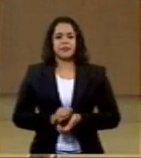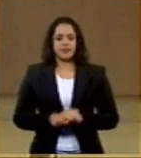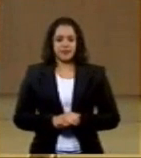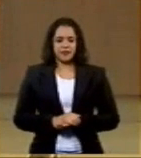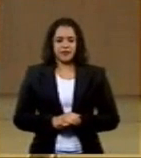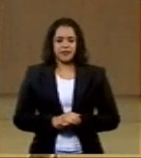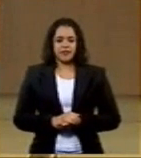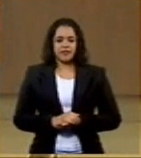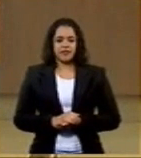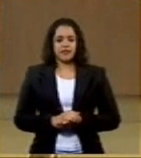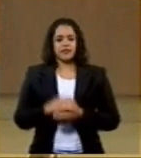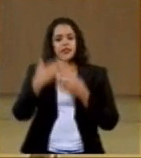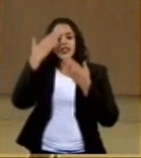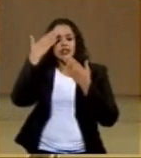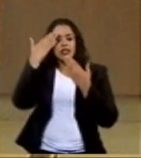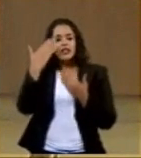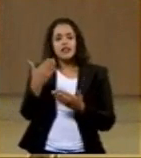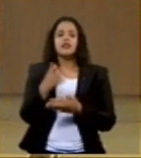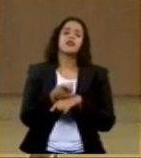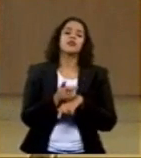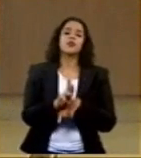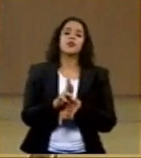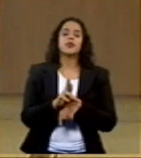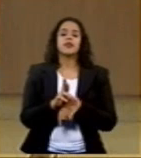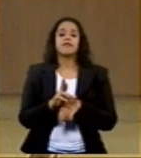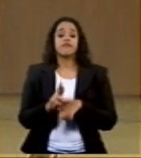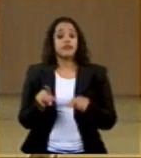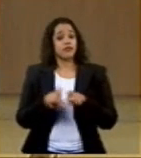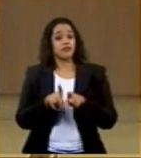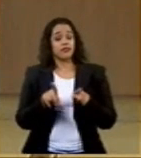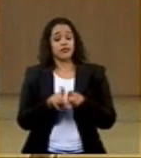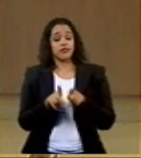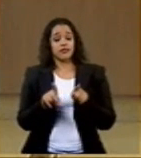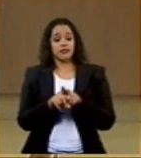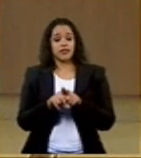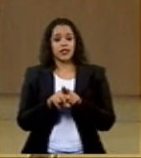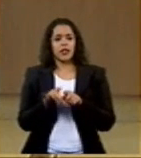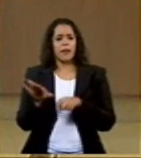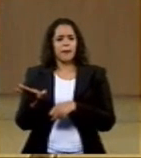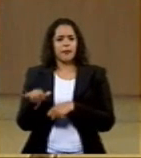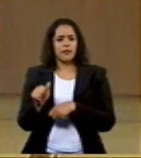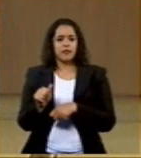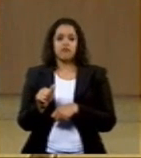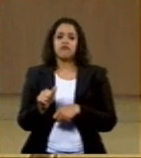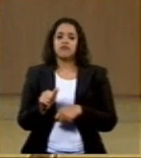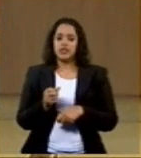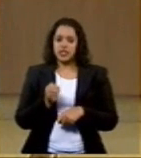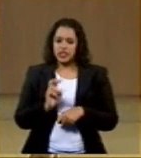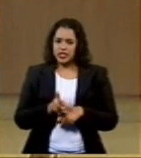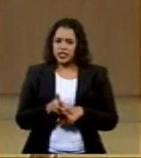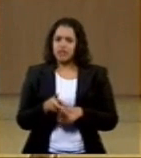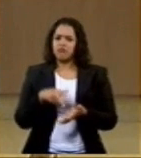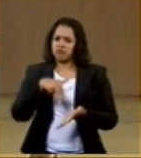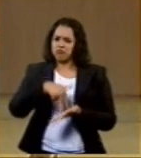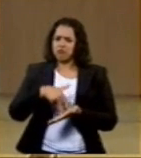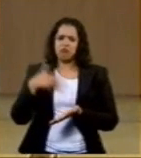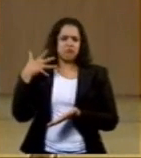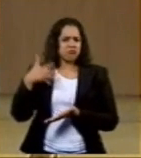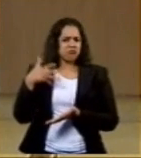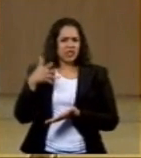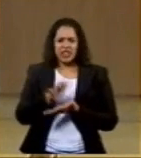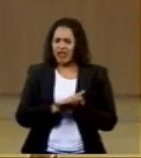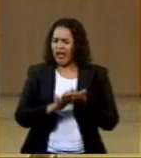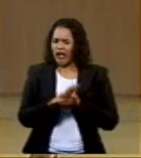Agradeço, doutora Bernadette Maria de Carvalho Leandro, e dizer a vocês que se ouve muito bem na tribuna, não transmitiu